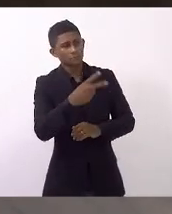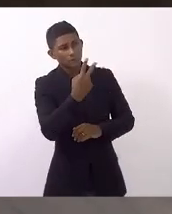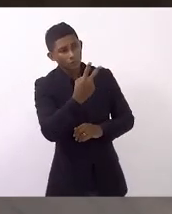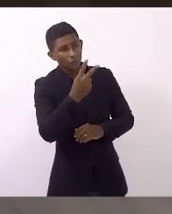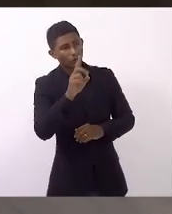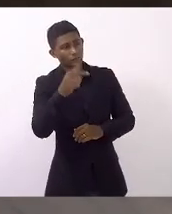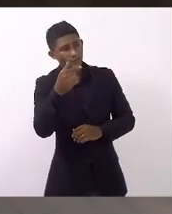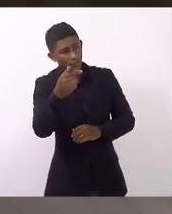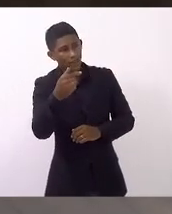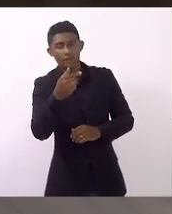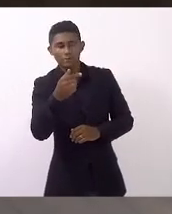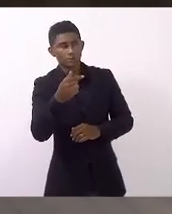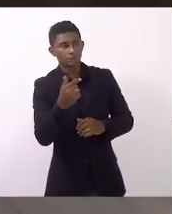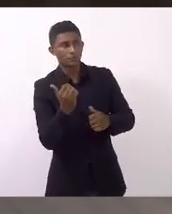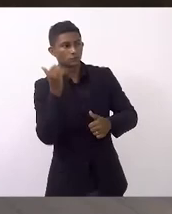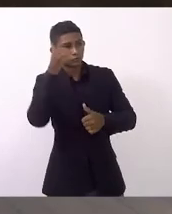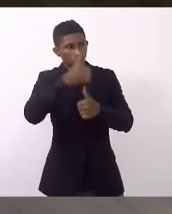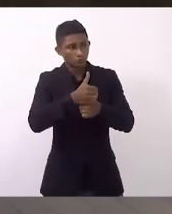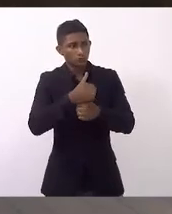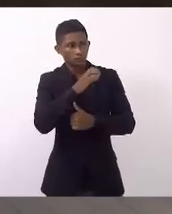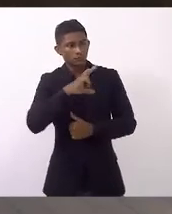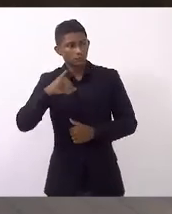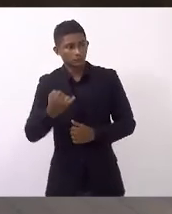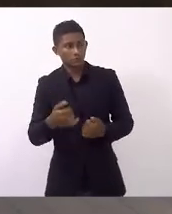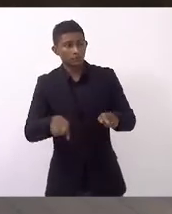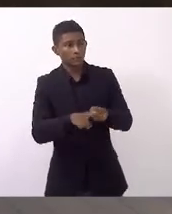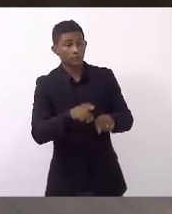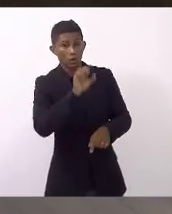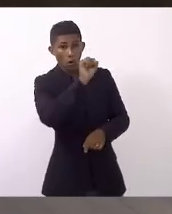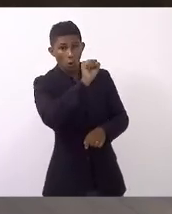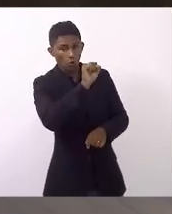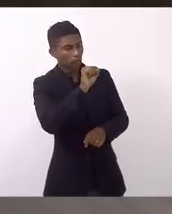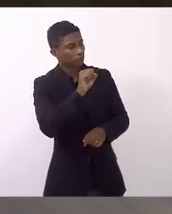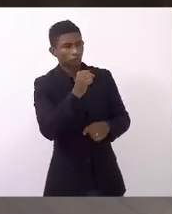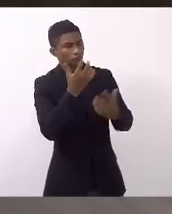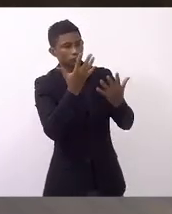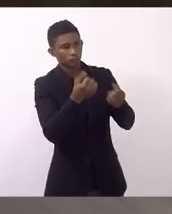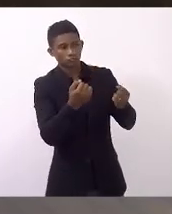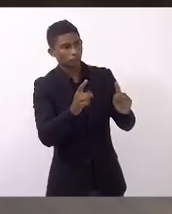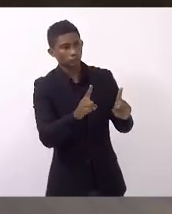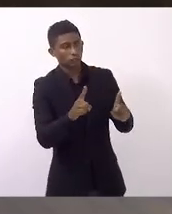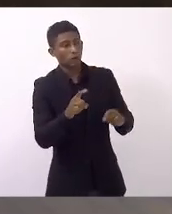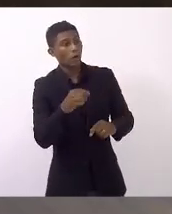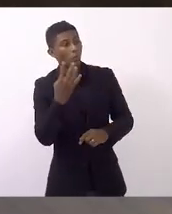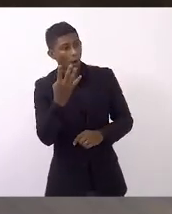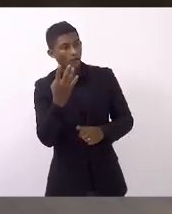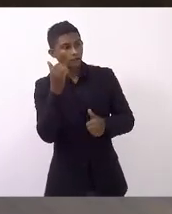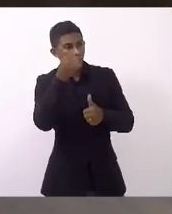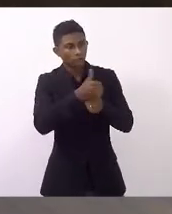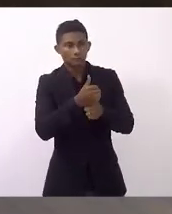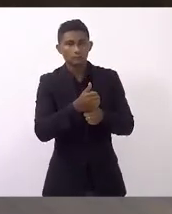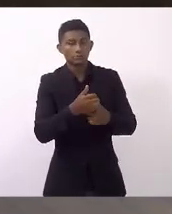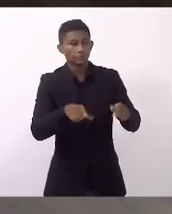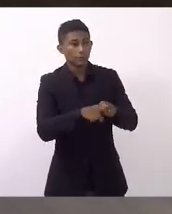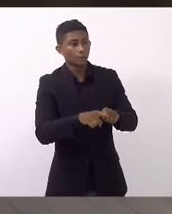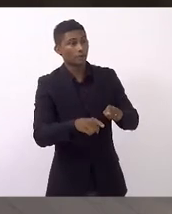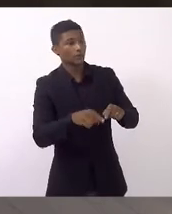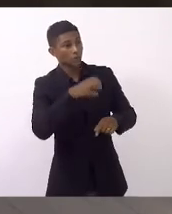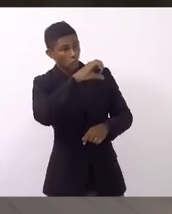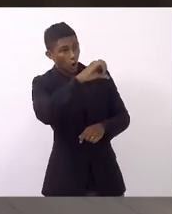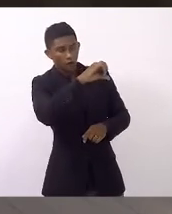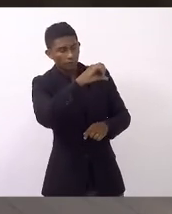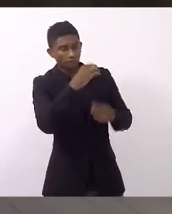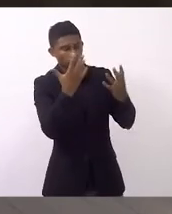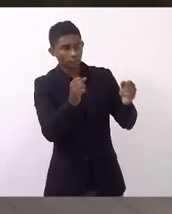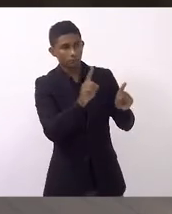e 7 pela emenda da CCJ, emenda 8 pela rejeição da emenda 4, emenda 9 pela rejeição da emenda 5,